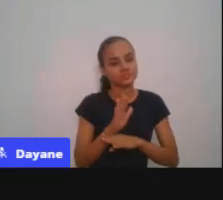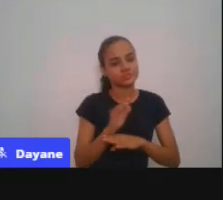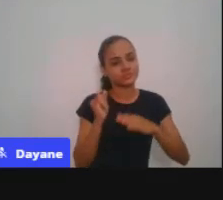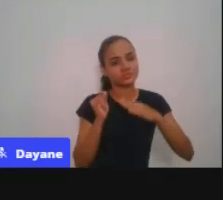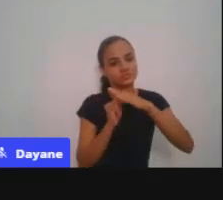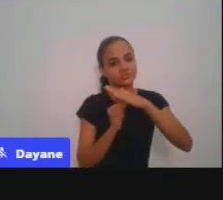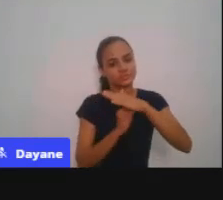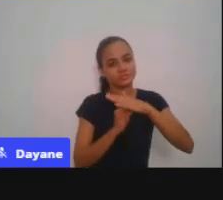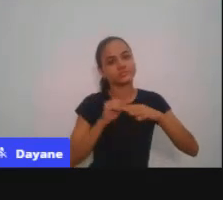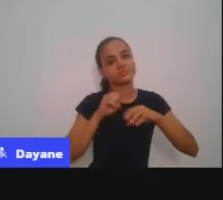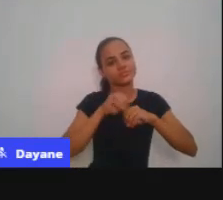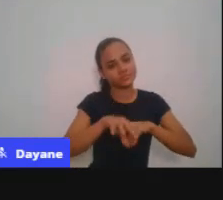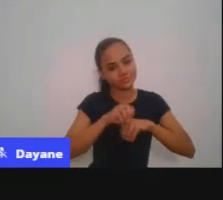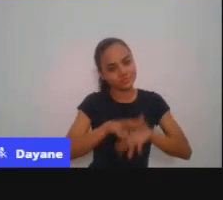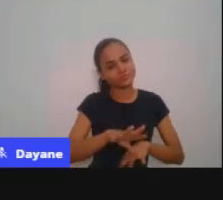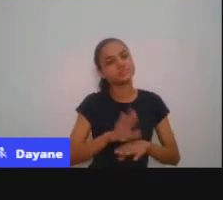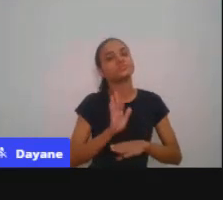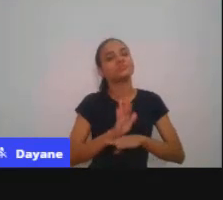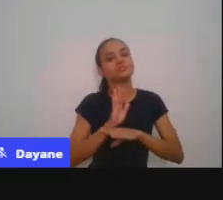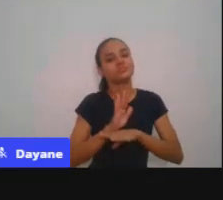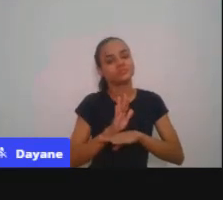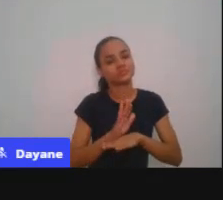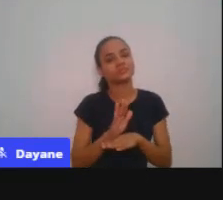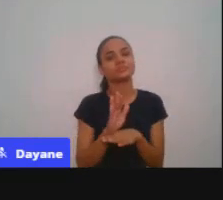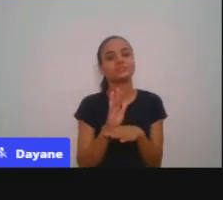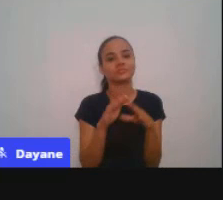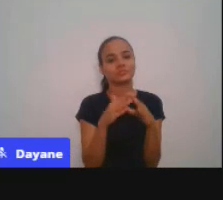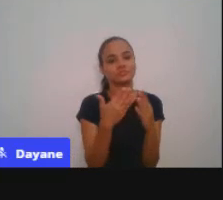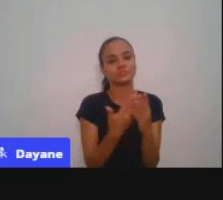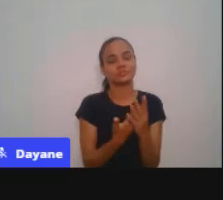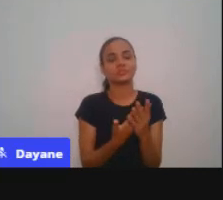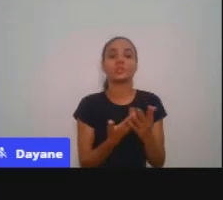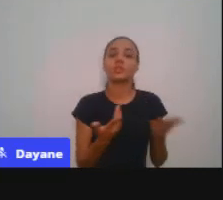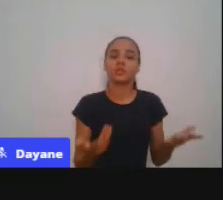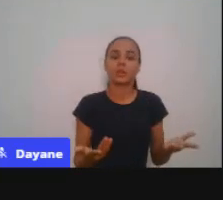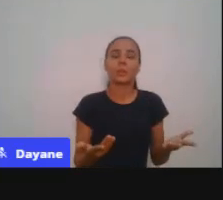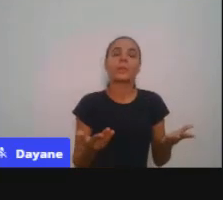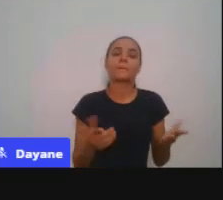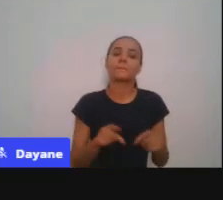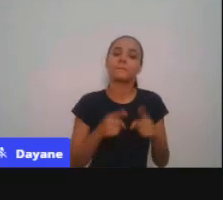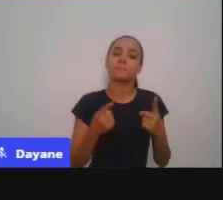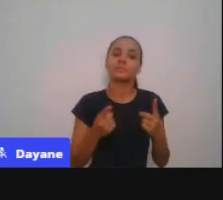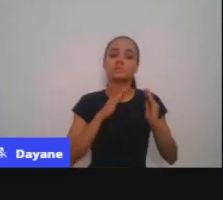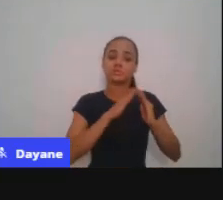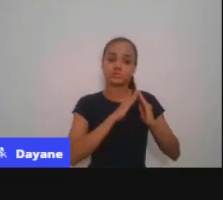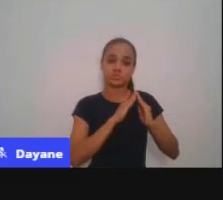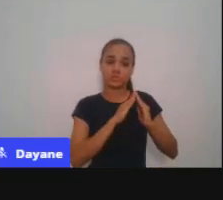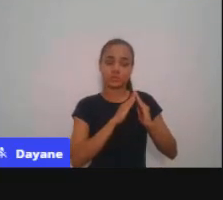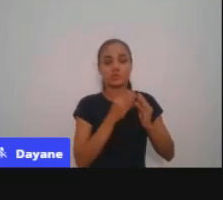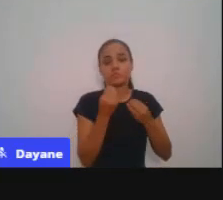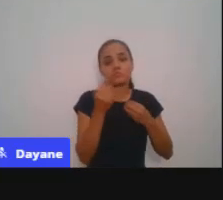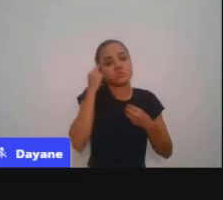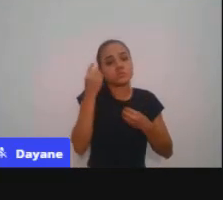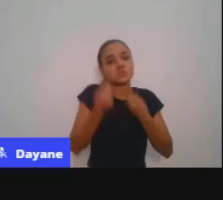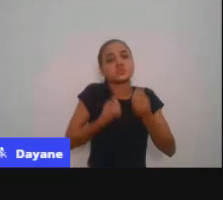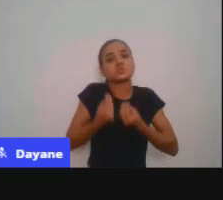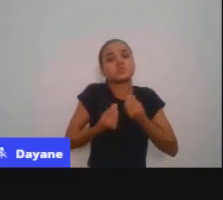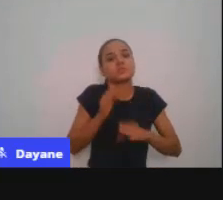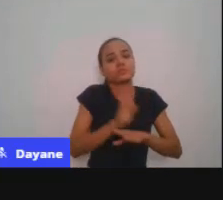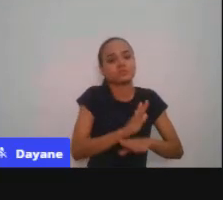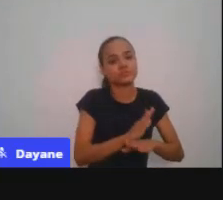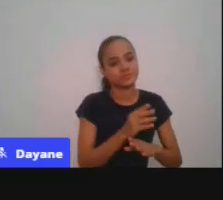se desenvolve. Então, se ela está em casa, nós vamos pensar em como contribuir com essa criança em casa. Né? Mas mesmo